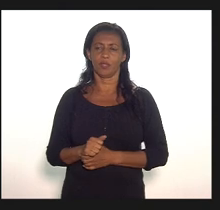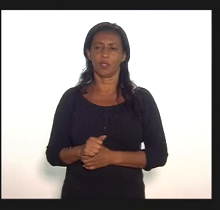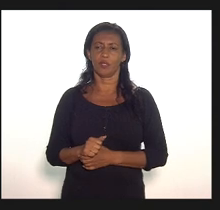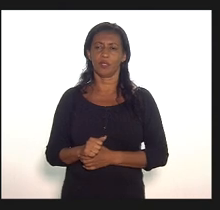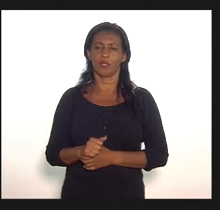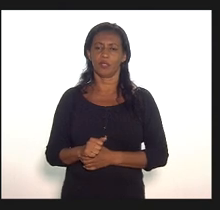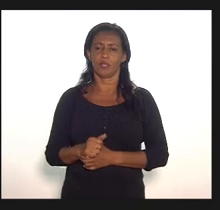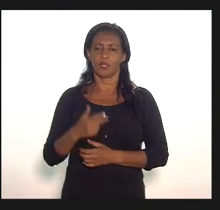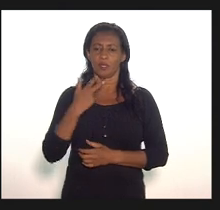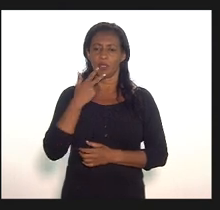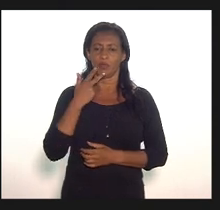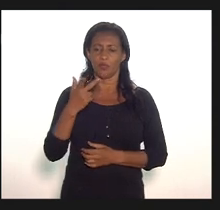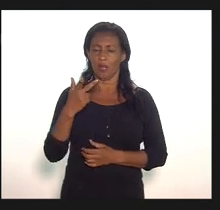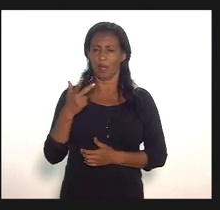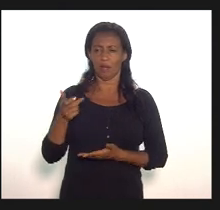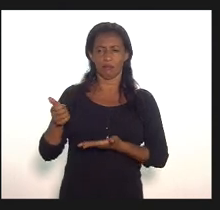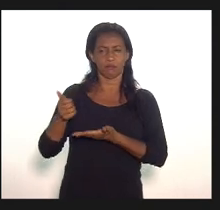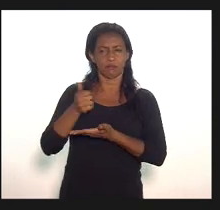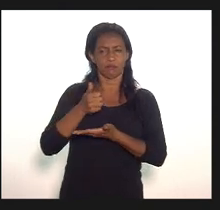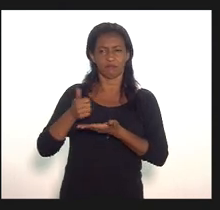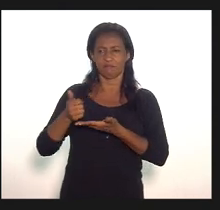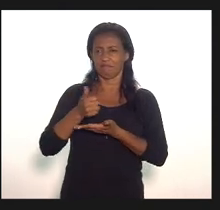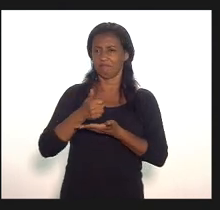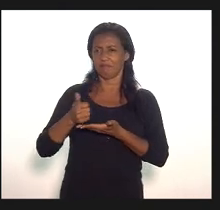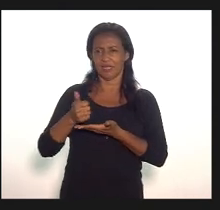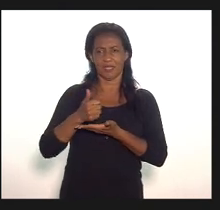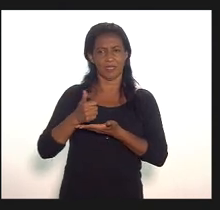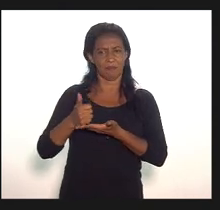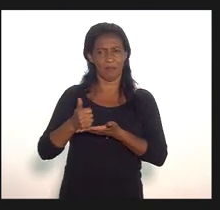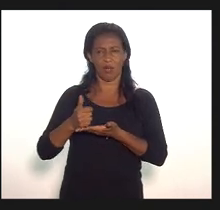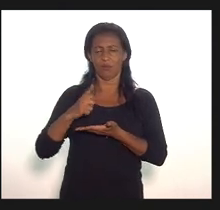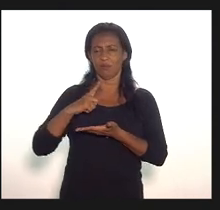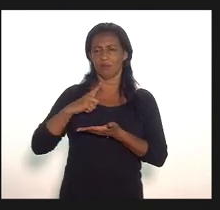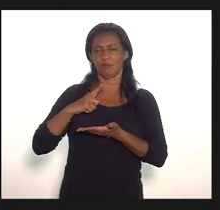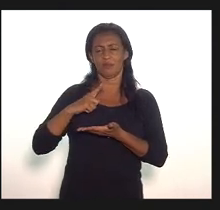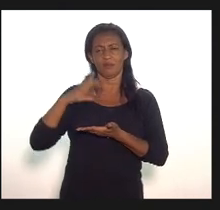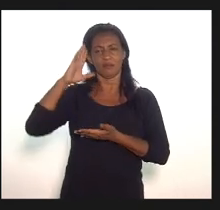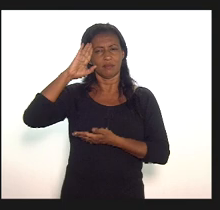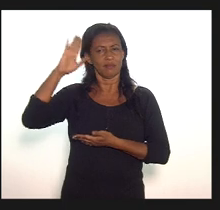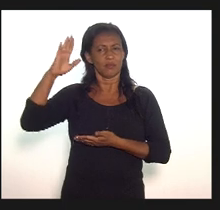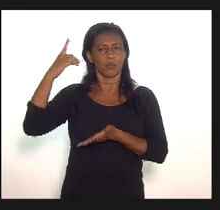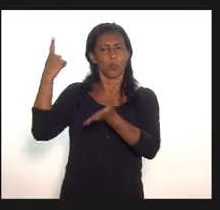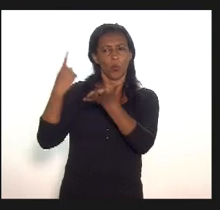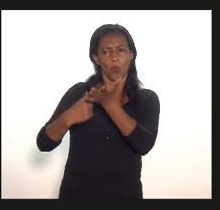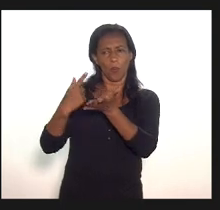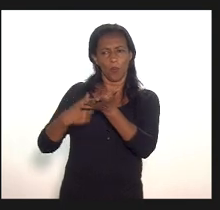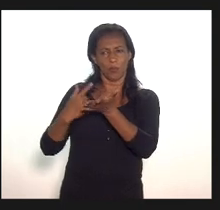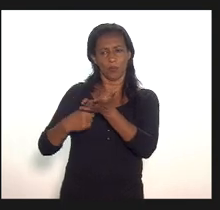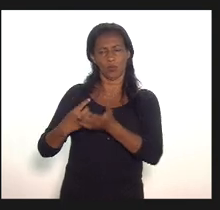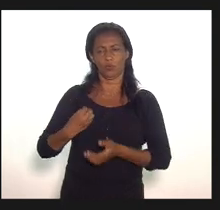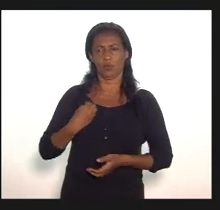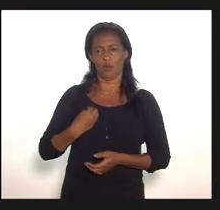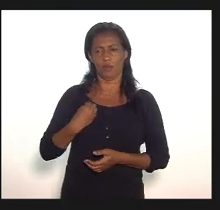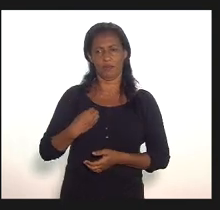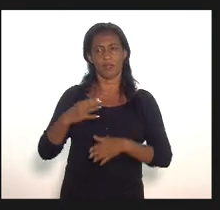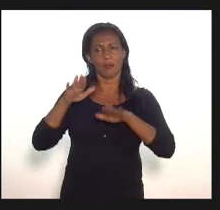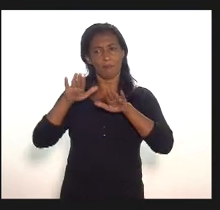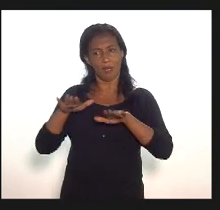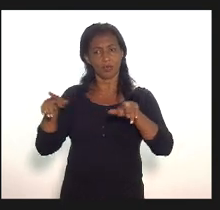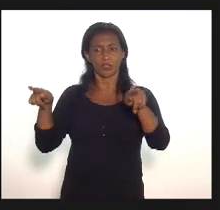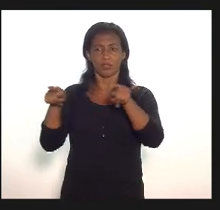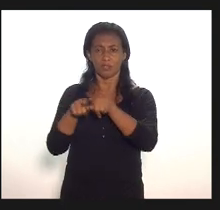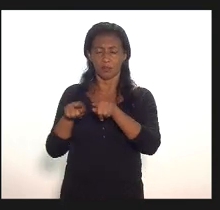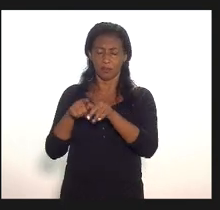reafirma, é fundamental que tenhamos o compromisso com a manutenção da vida. Mas, paralelamente